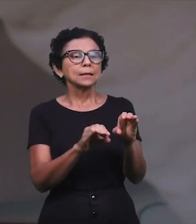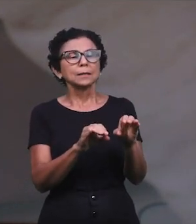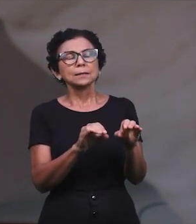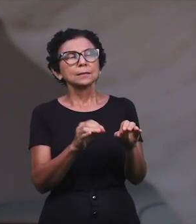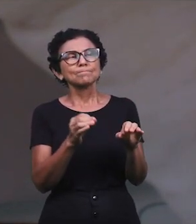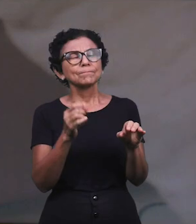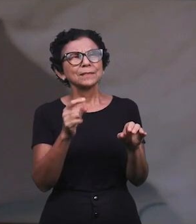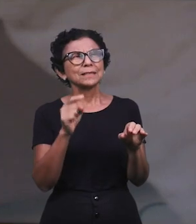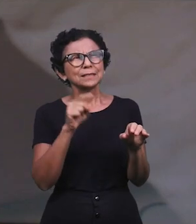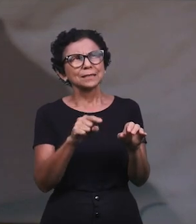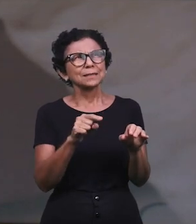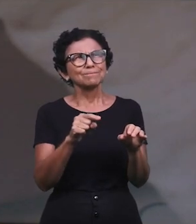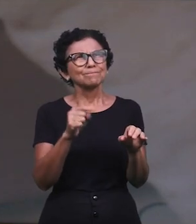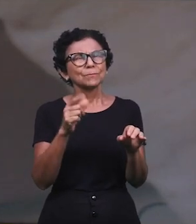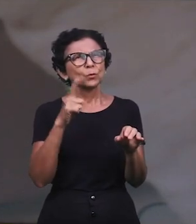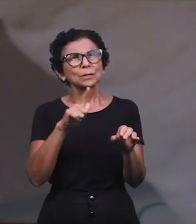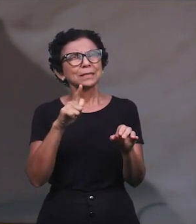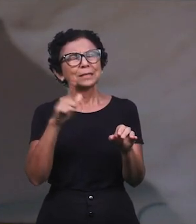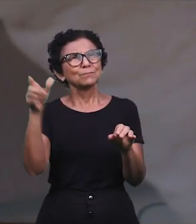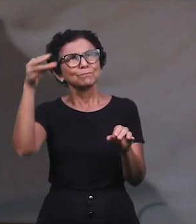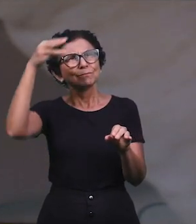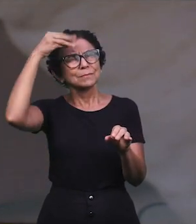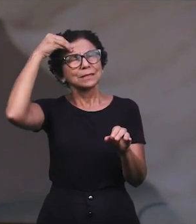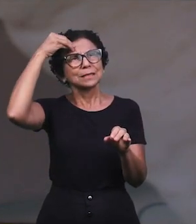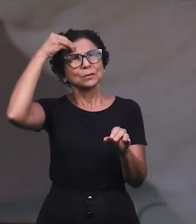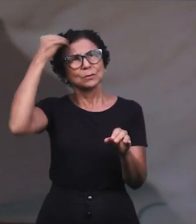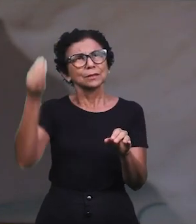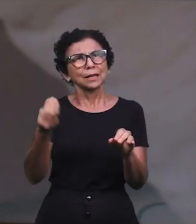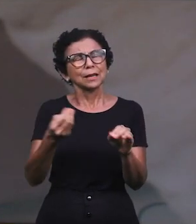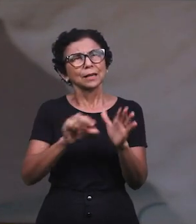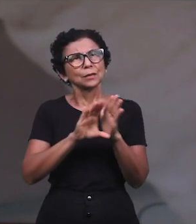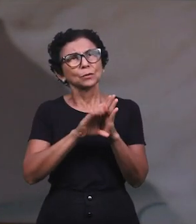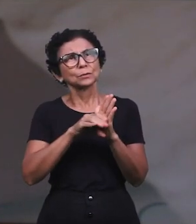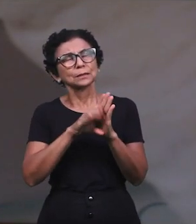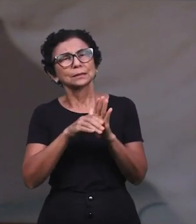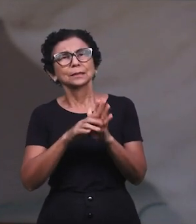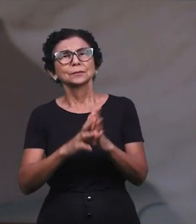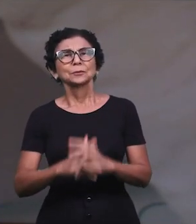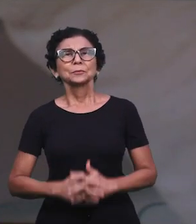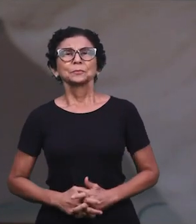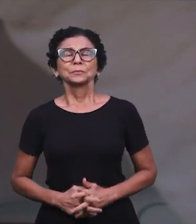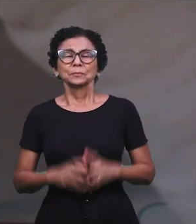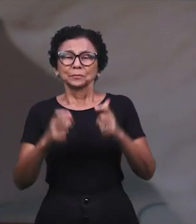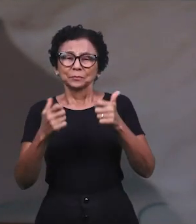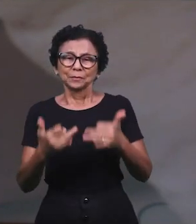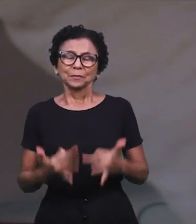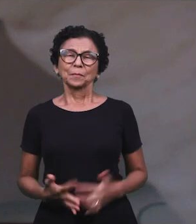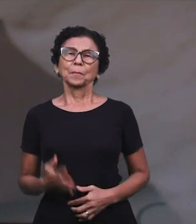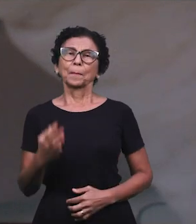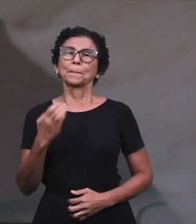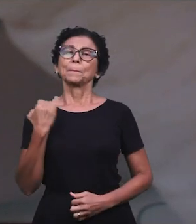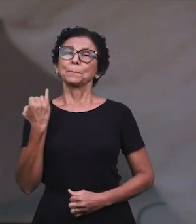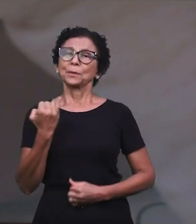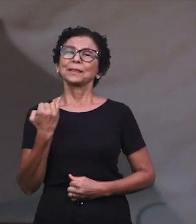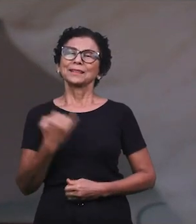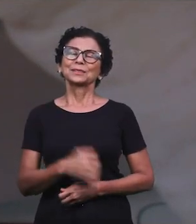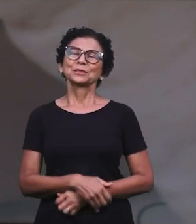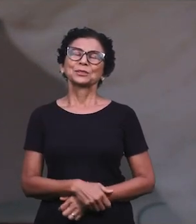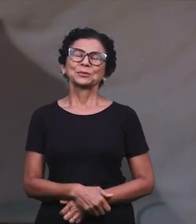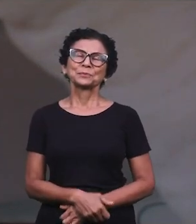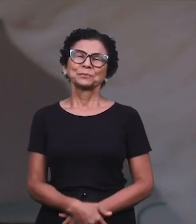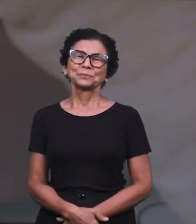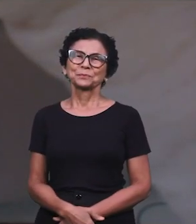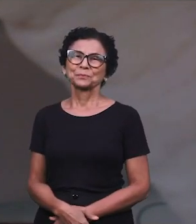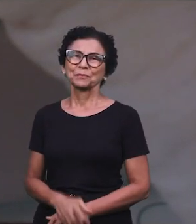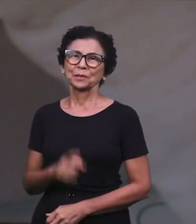conseguir assimilar mesmo, se você consegue explicar os conceitos, tá certo? Isso aí pode ser muito importante também